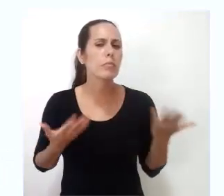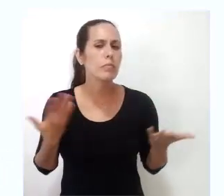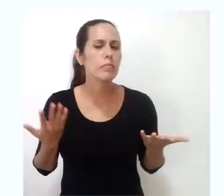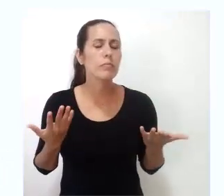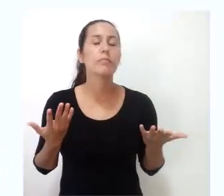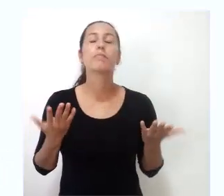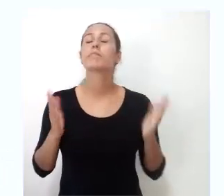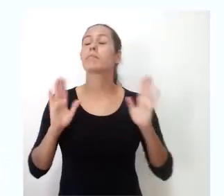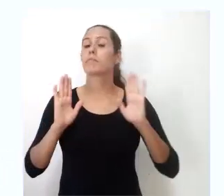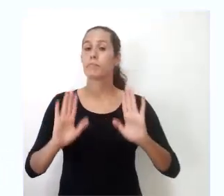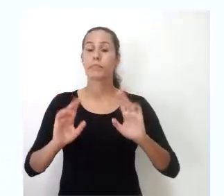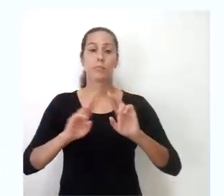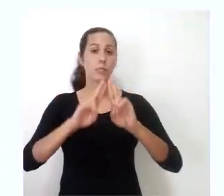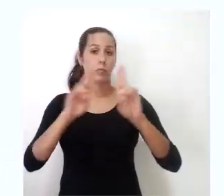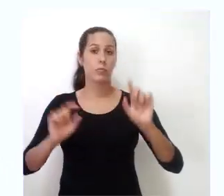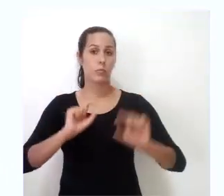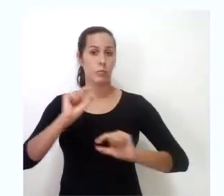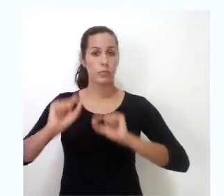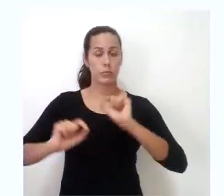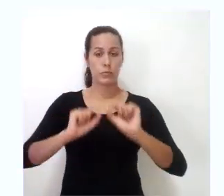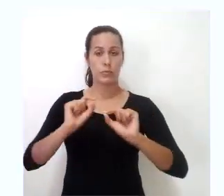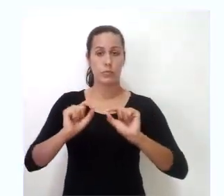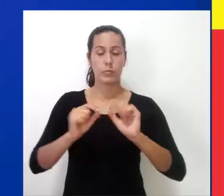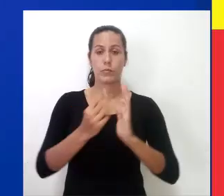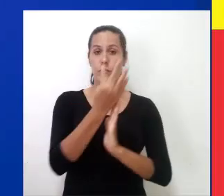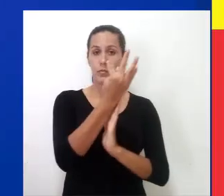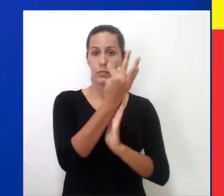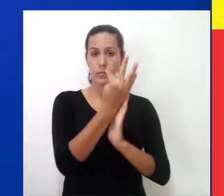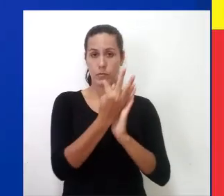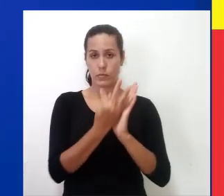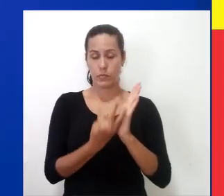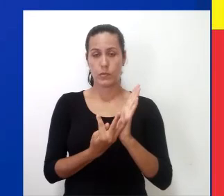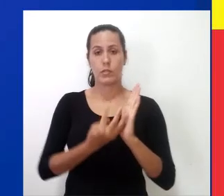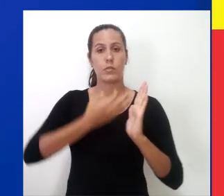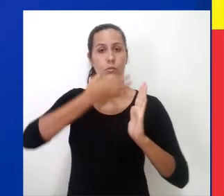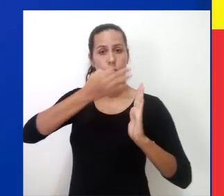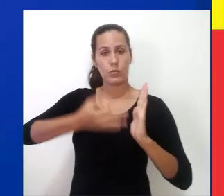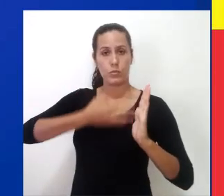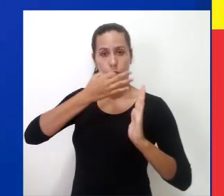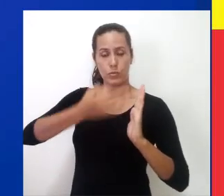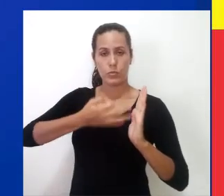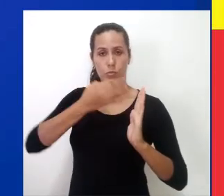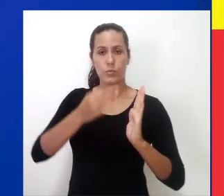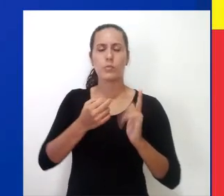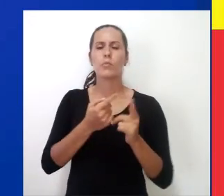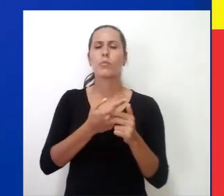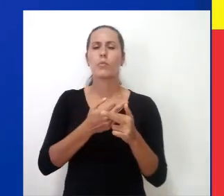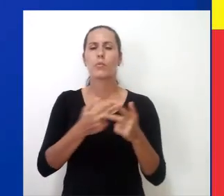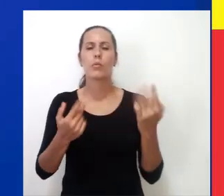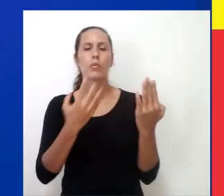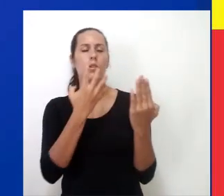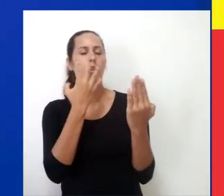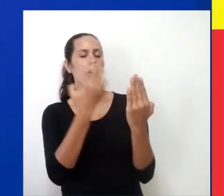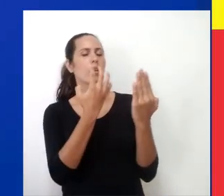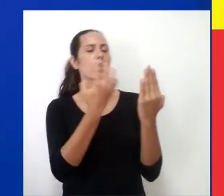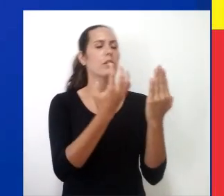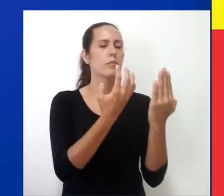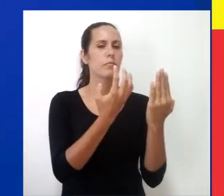nossa aula hoje? O tema será recursos persuasivos em